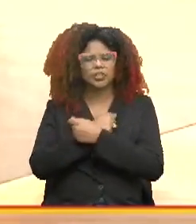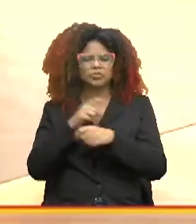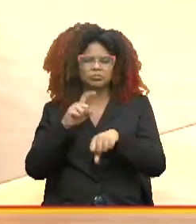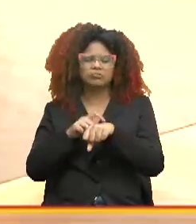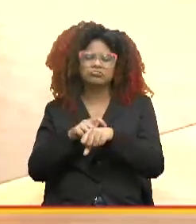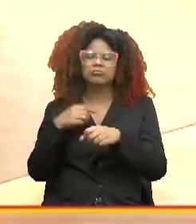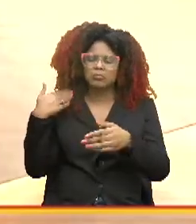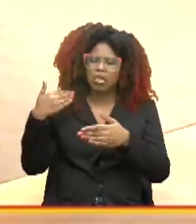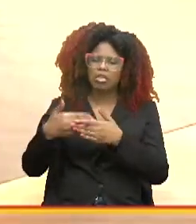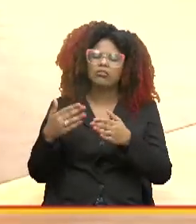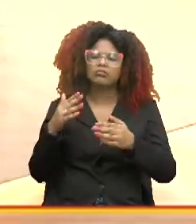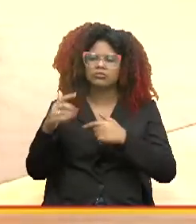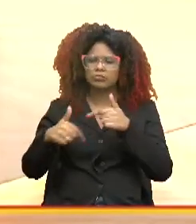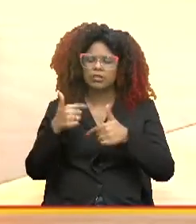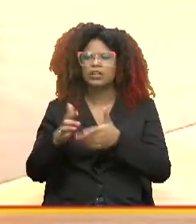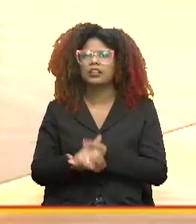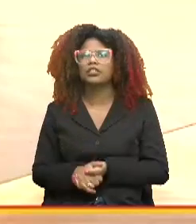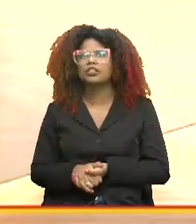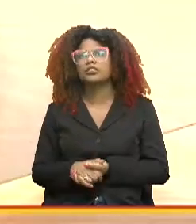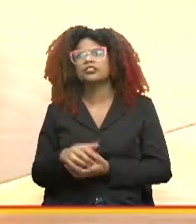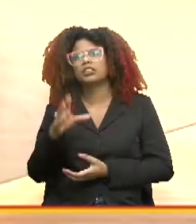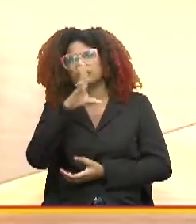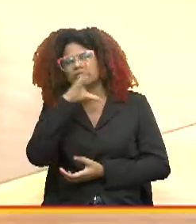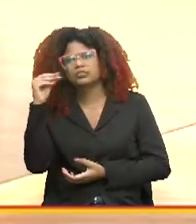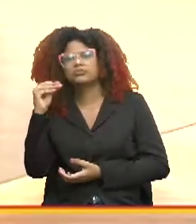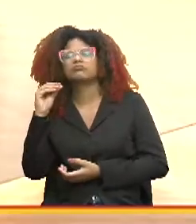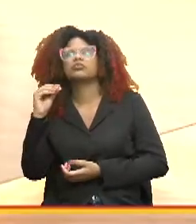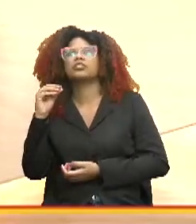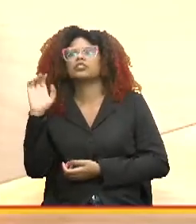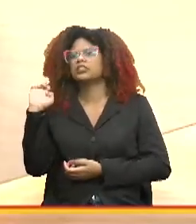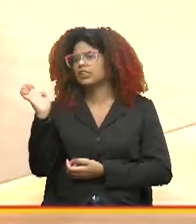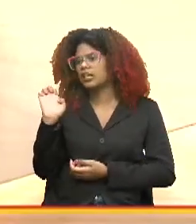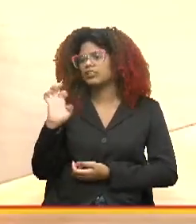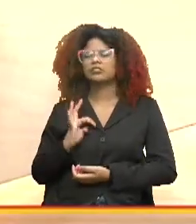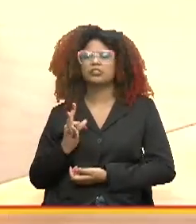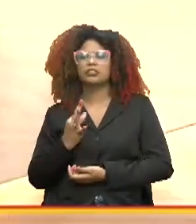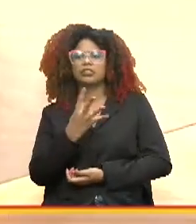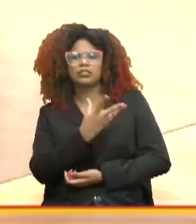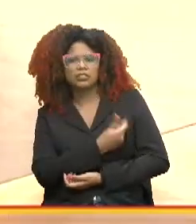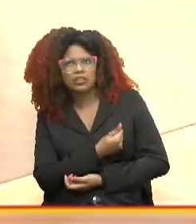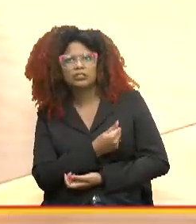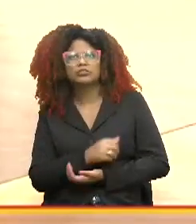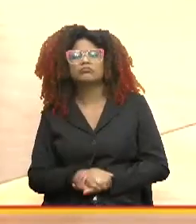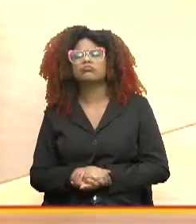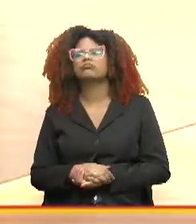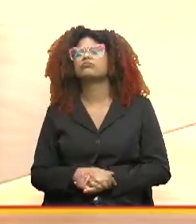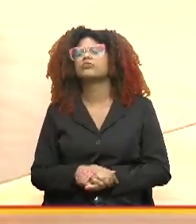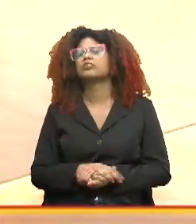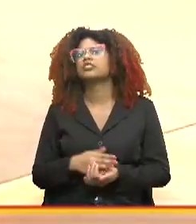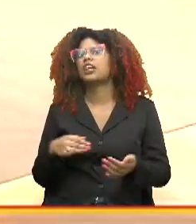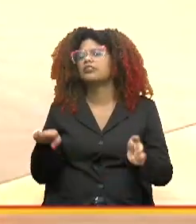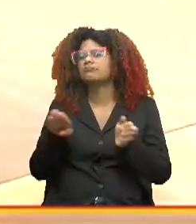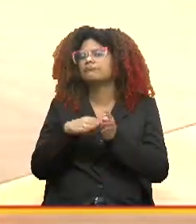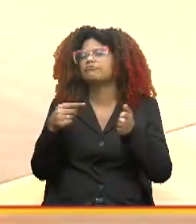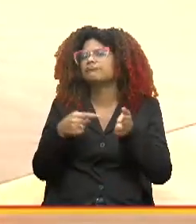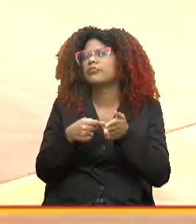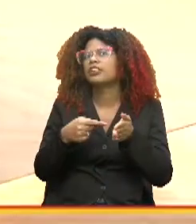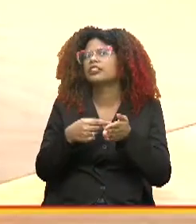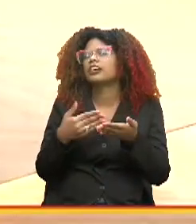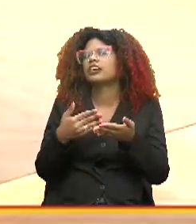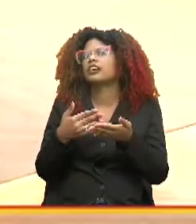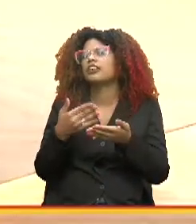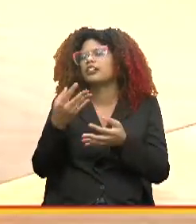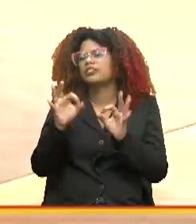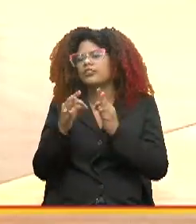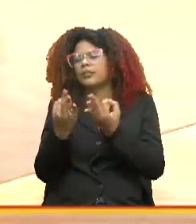existem esses adolescentes que são gays que são TRANS e até que ponto essas famílias estão aptas para colher essas